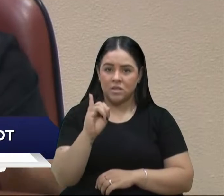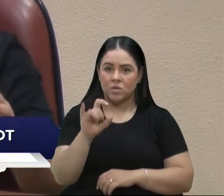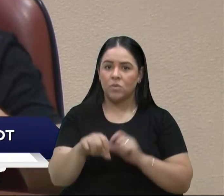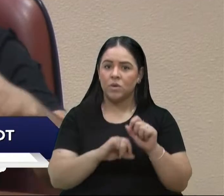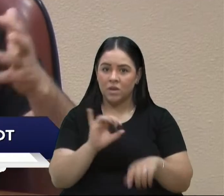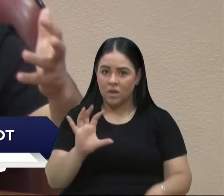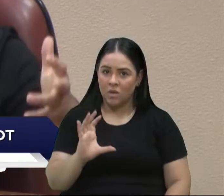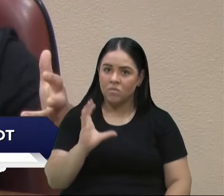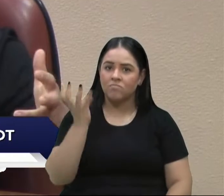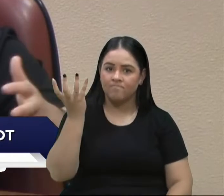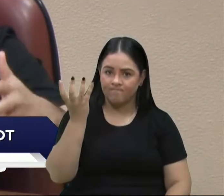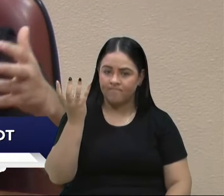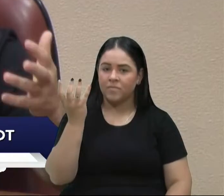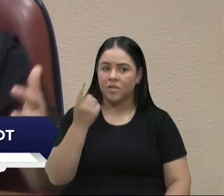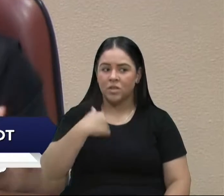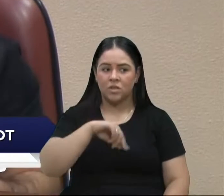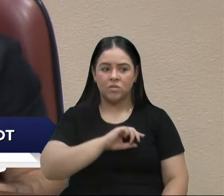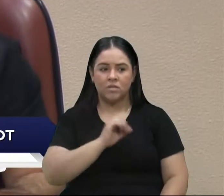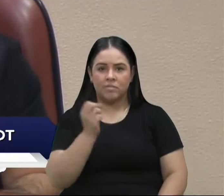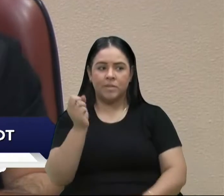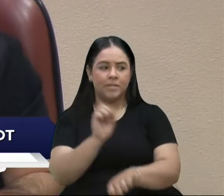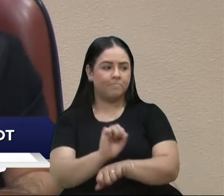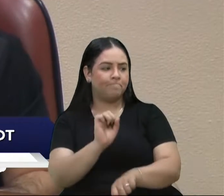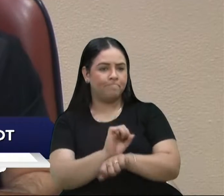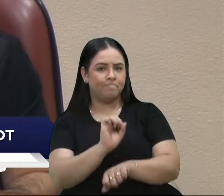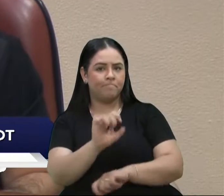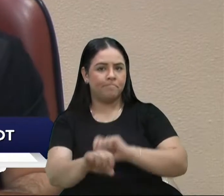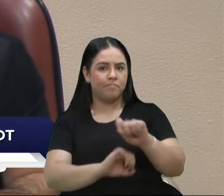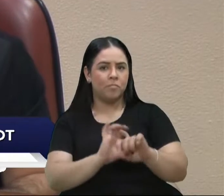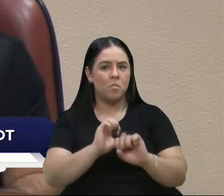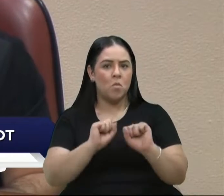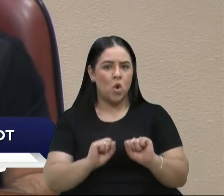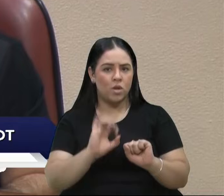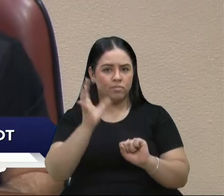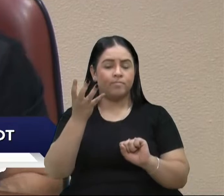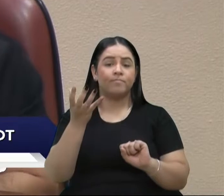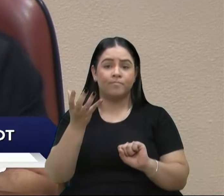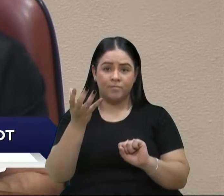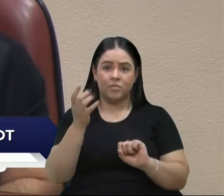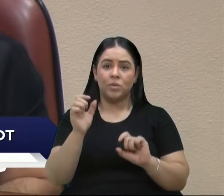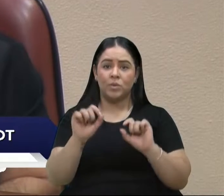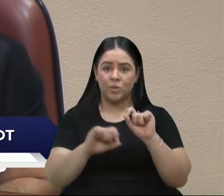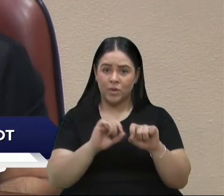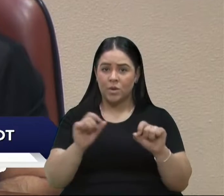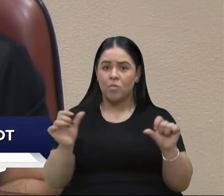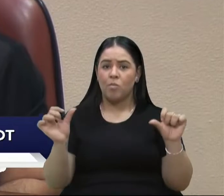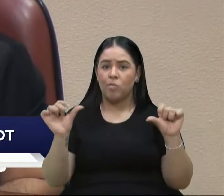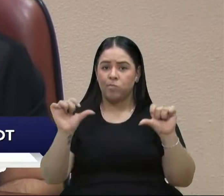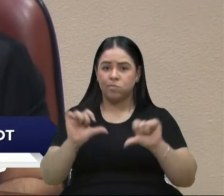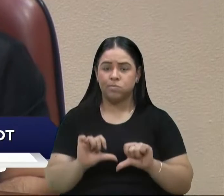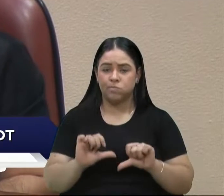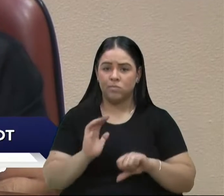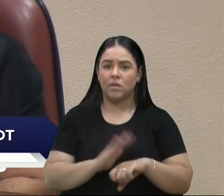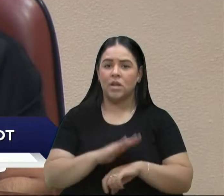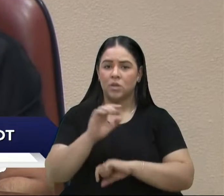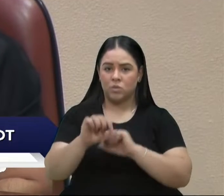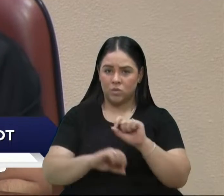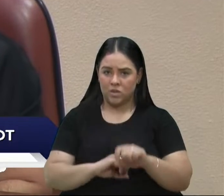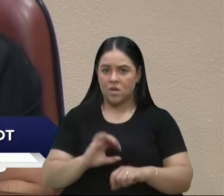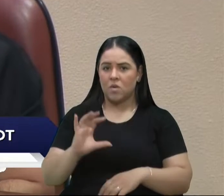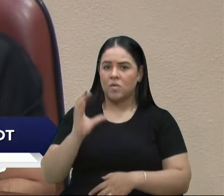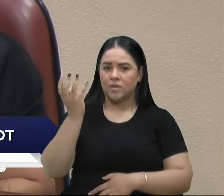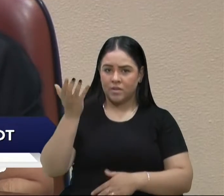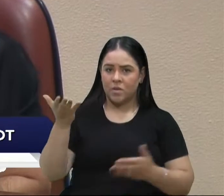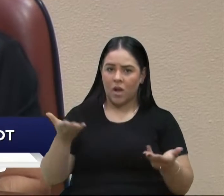que, que a gente está vendo nos bastidores, pode acontecer algo que vai piorar muito mais do que já está essa